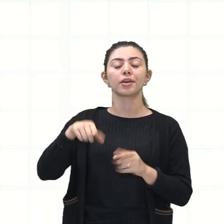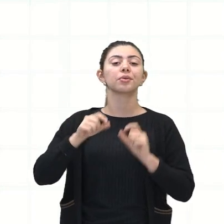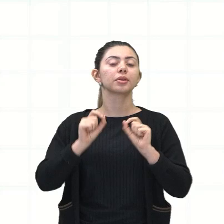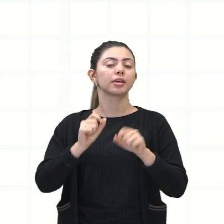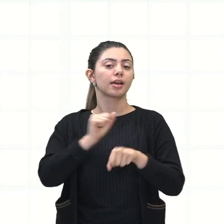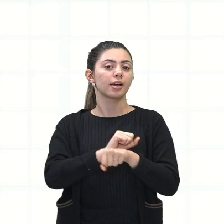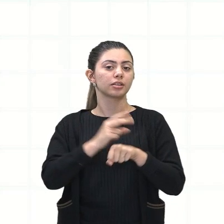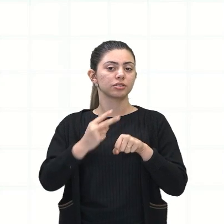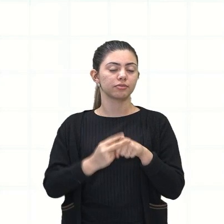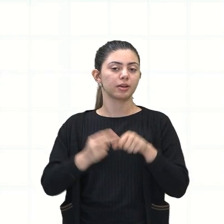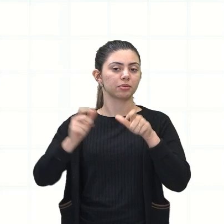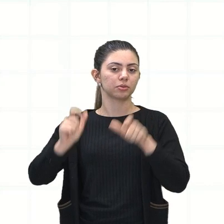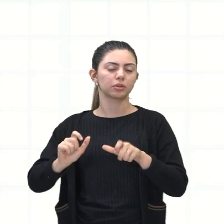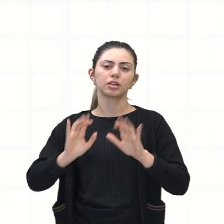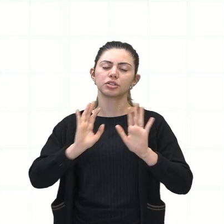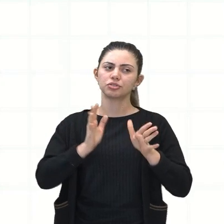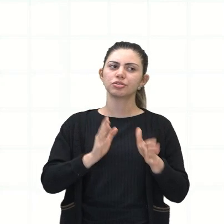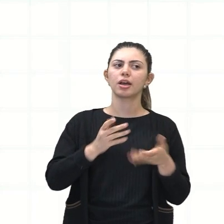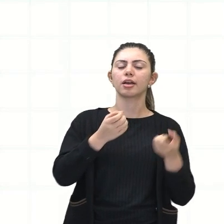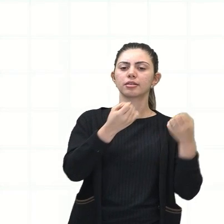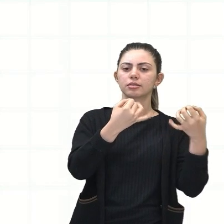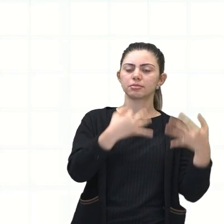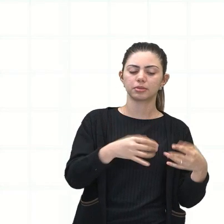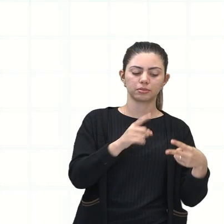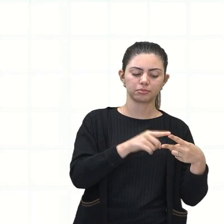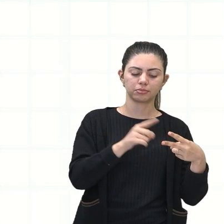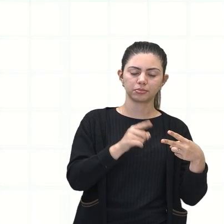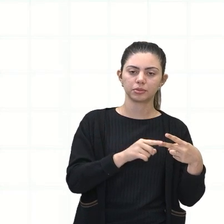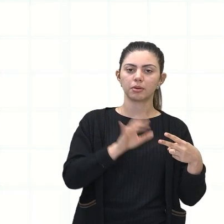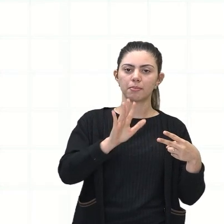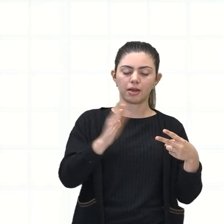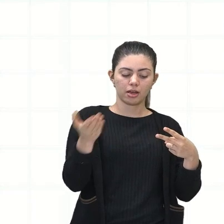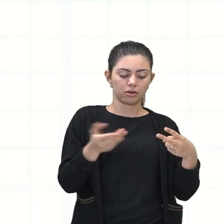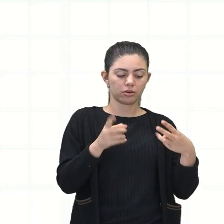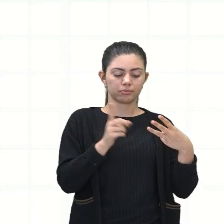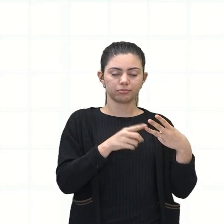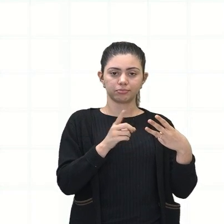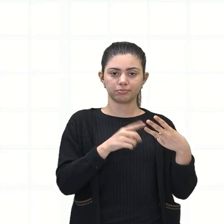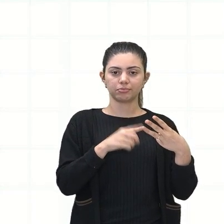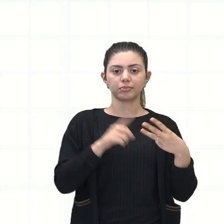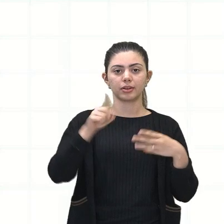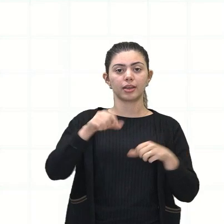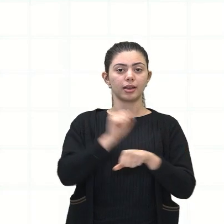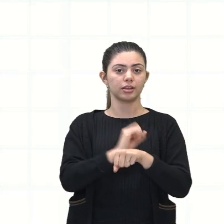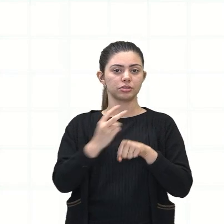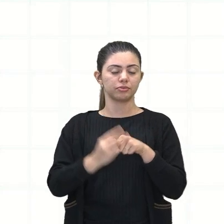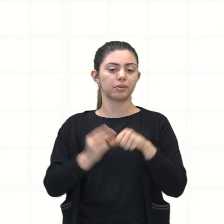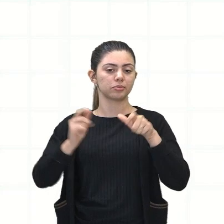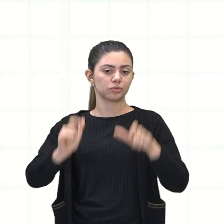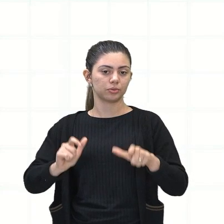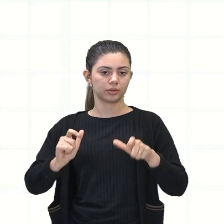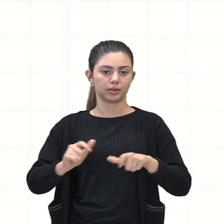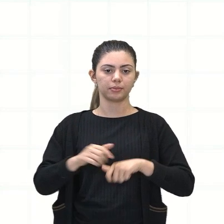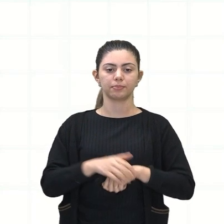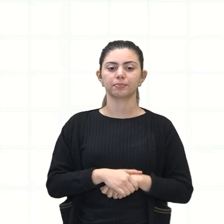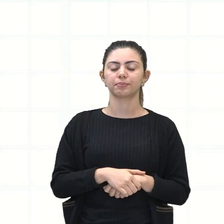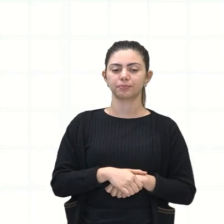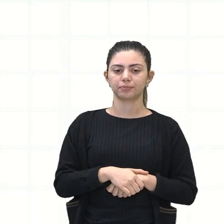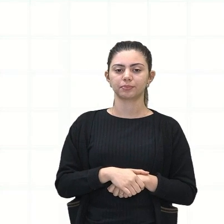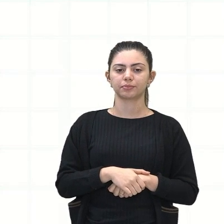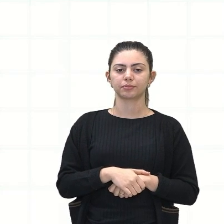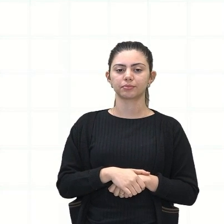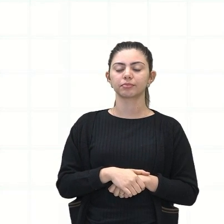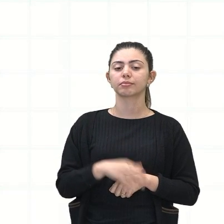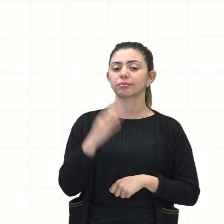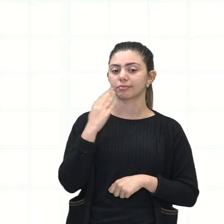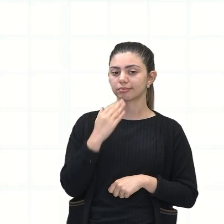já falamos de modo, de tempo e agora os advérbios de lugar. Adverbs of place, place,